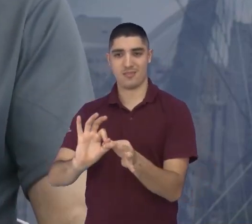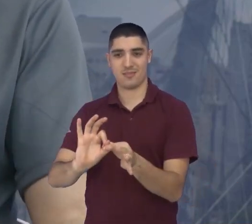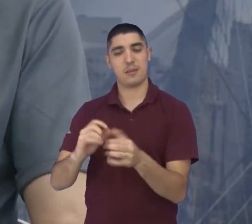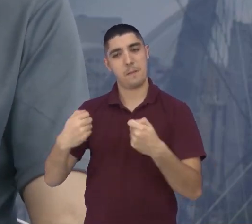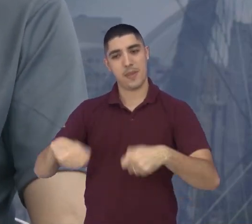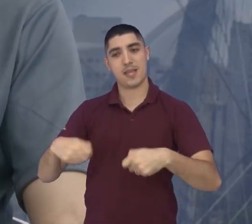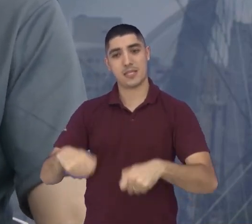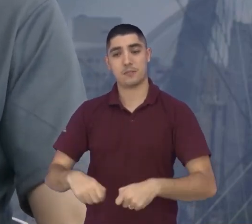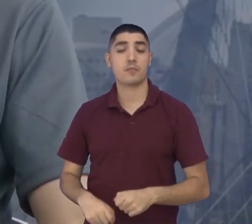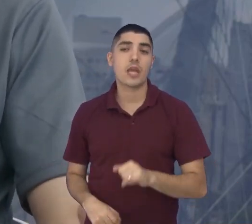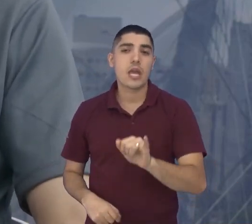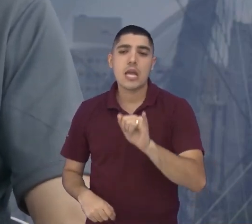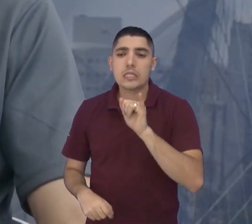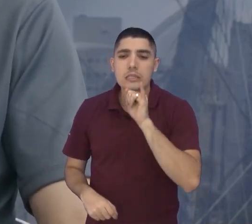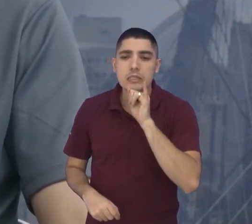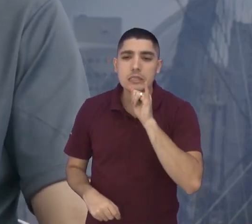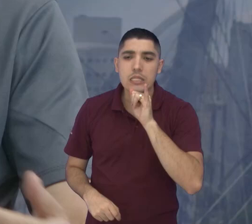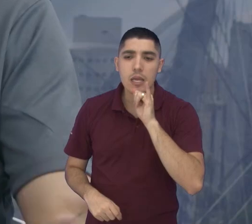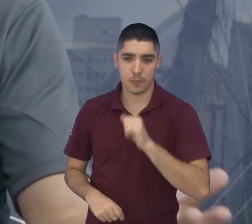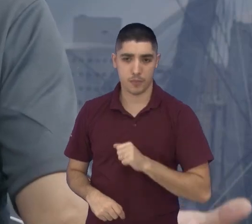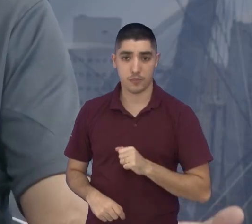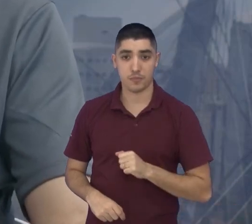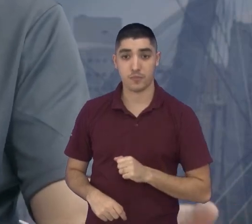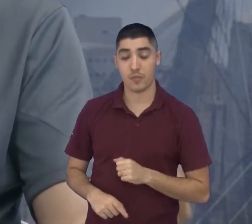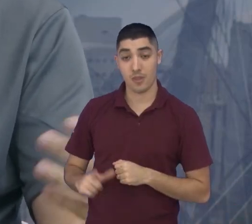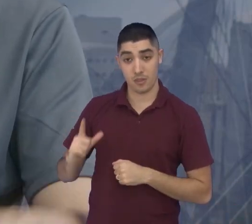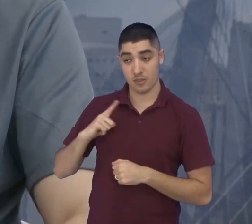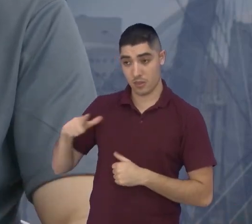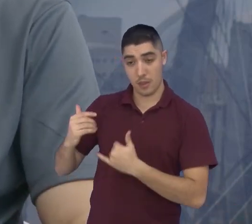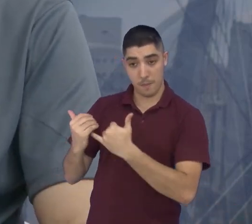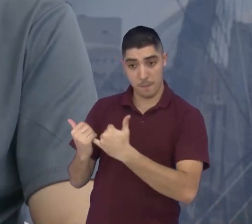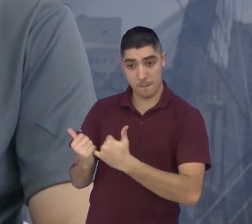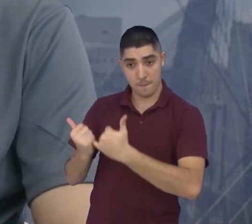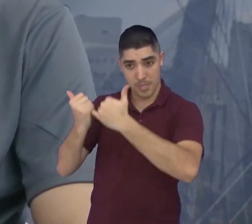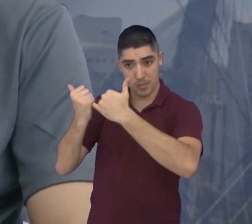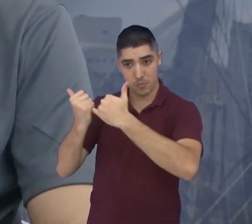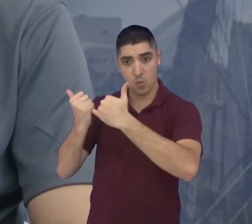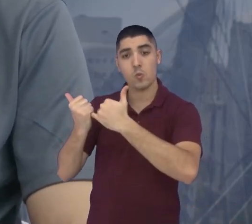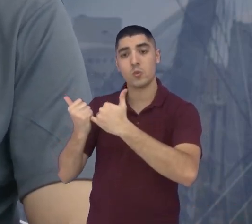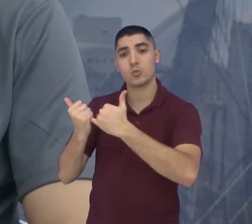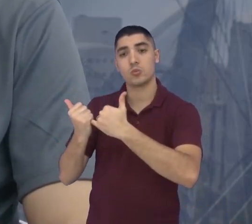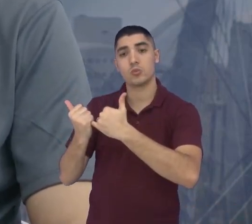Eu posso até citar um exemplo dessa questão. Nós temos um patrimônio que foi adquirido